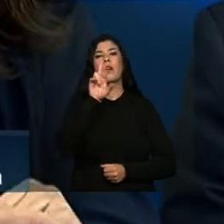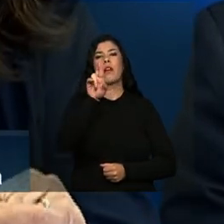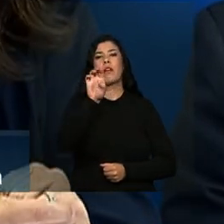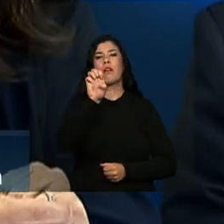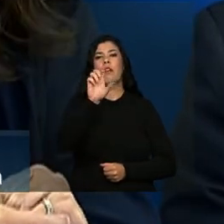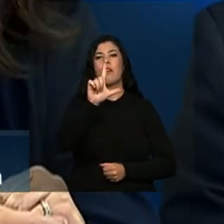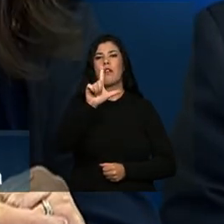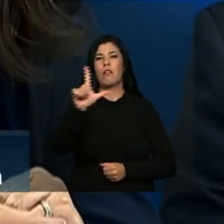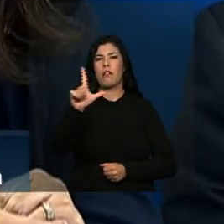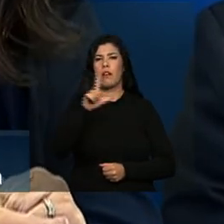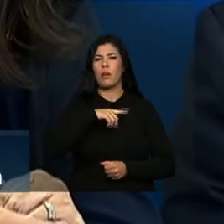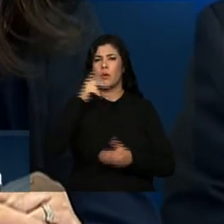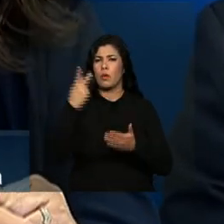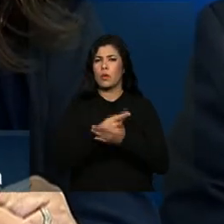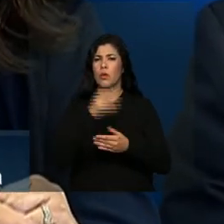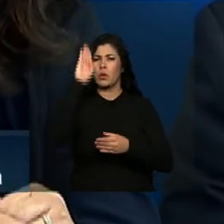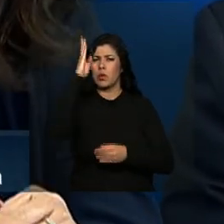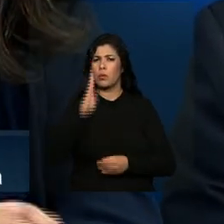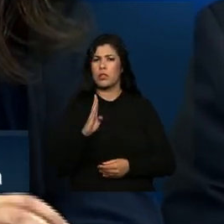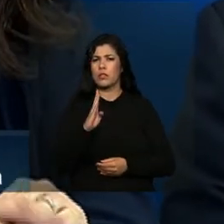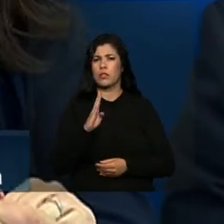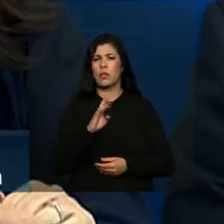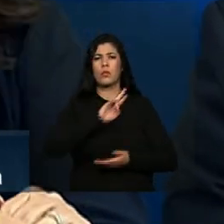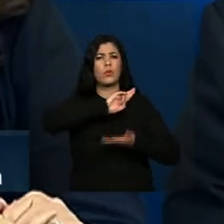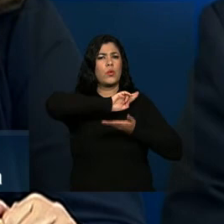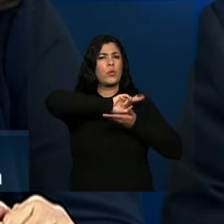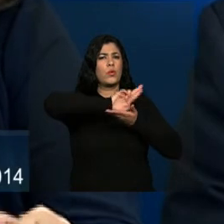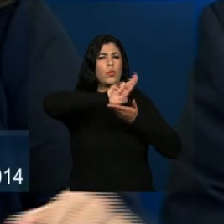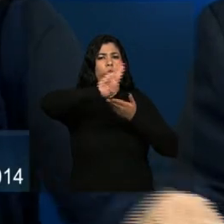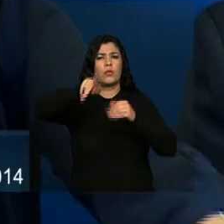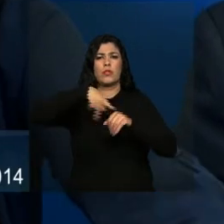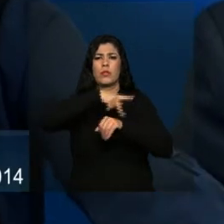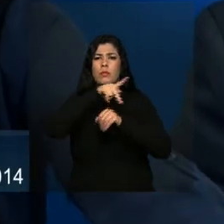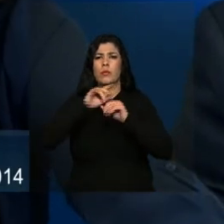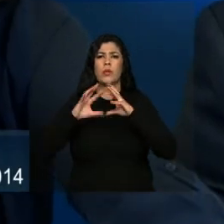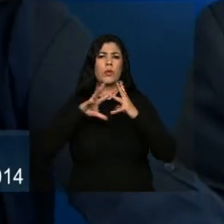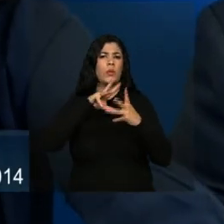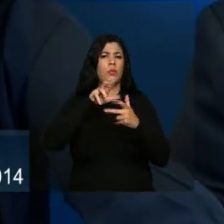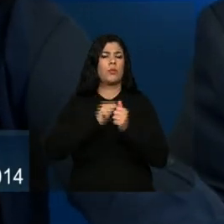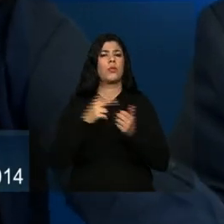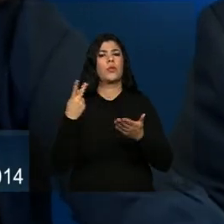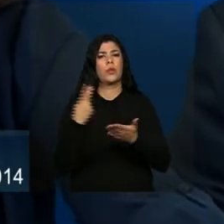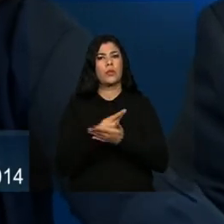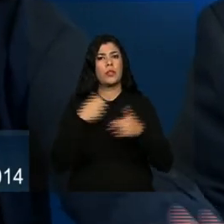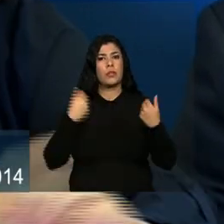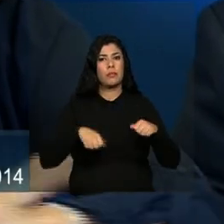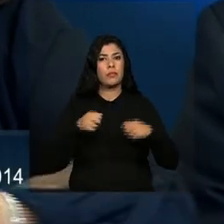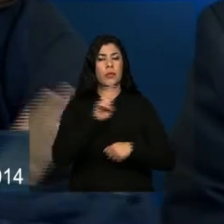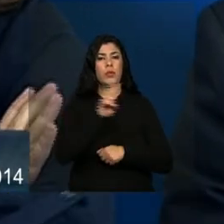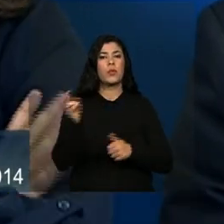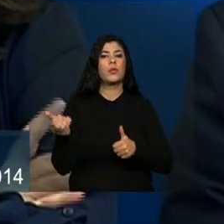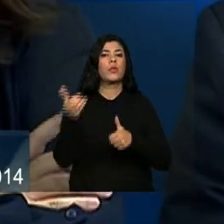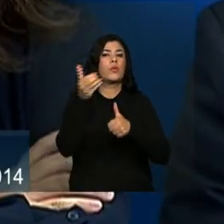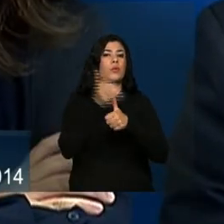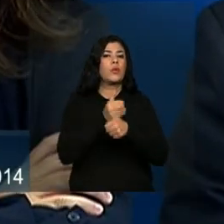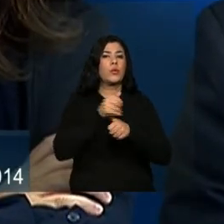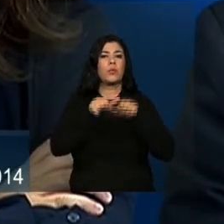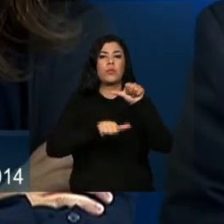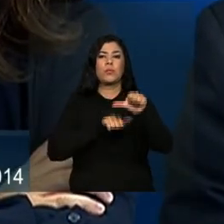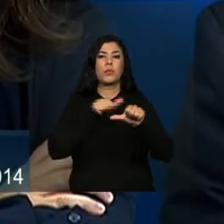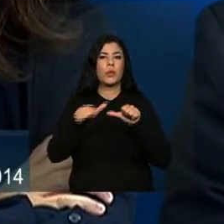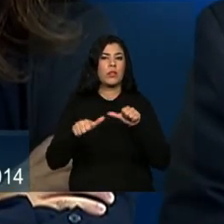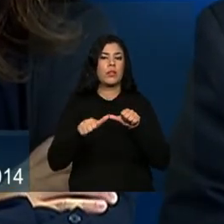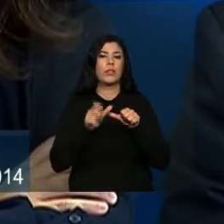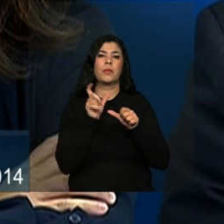não tem sono Brasil tem vários lugares do planeta E aí Nós entramos em contato e discutimos bastante